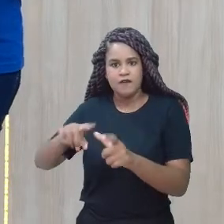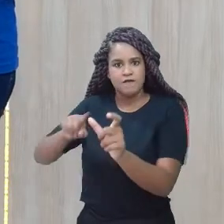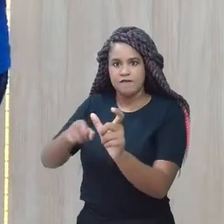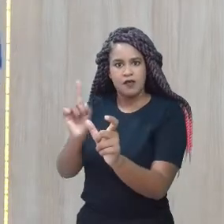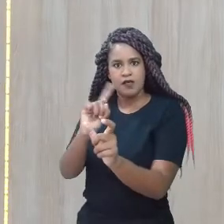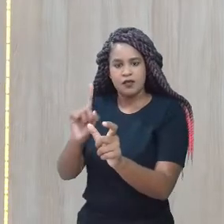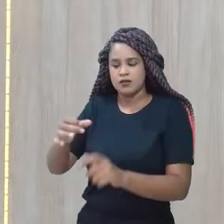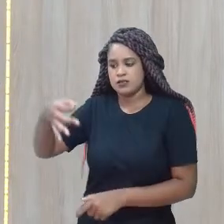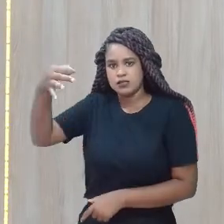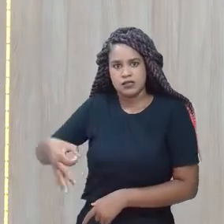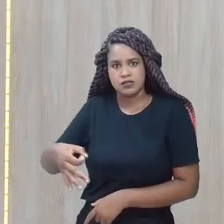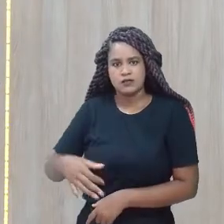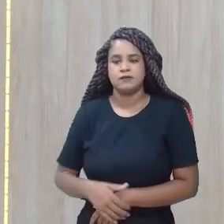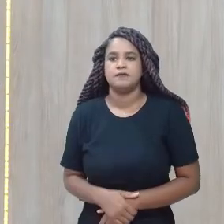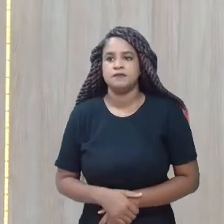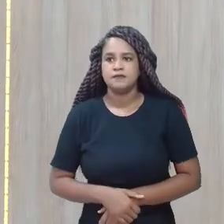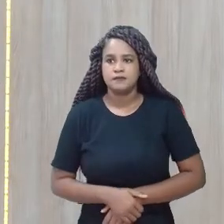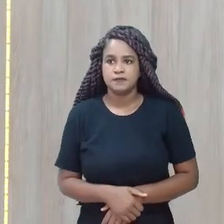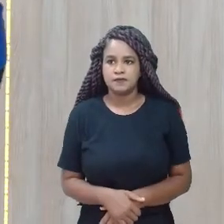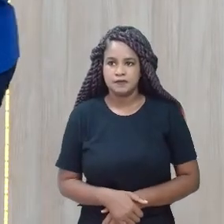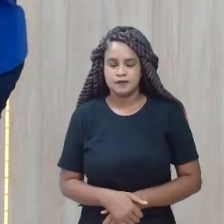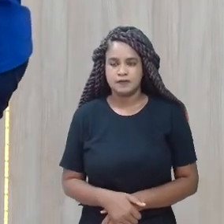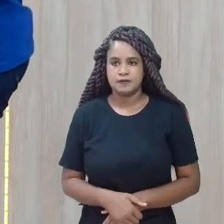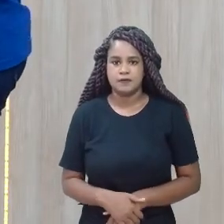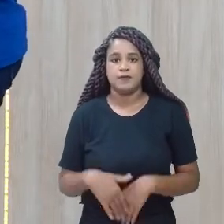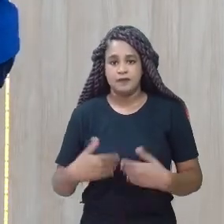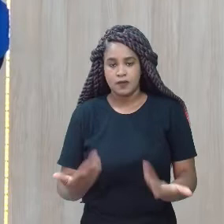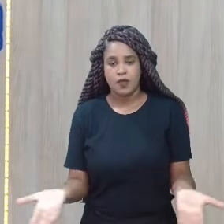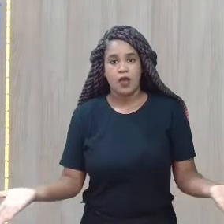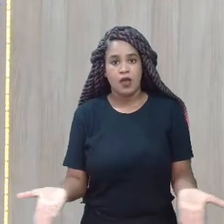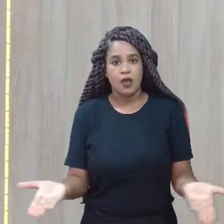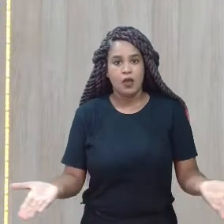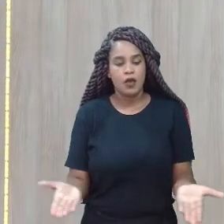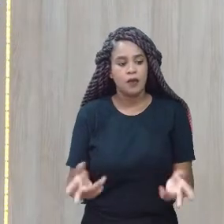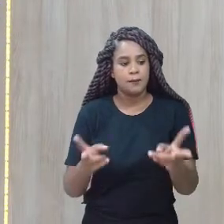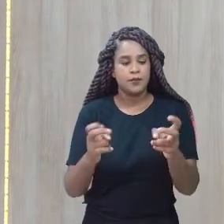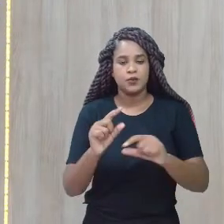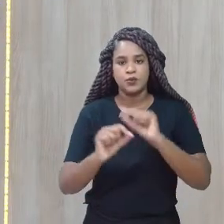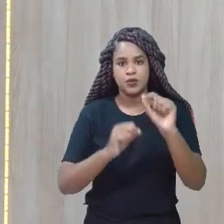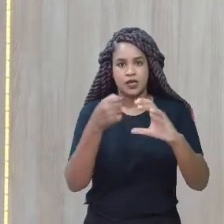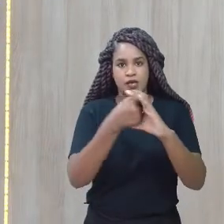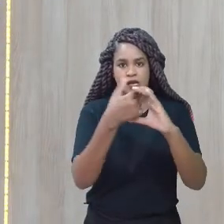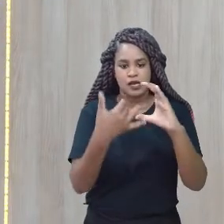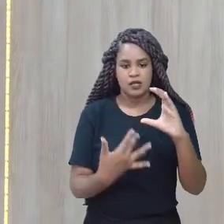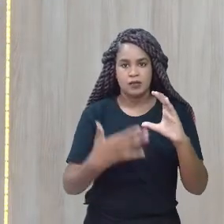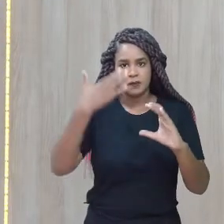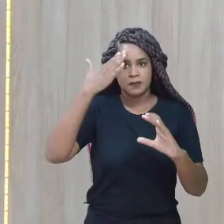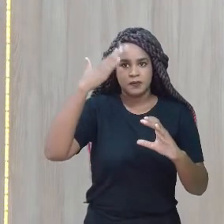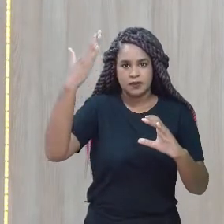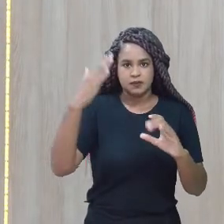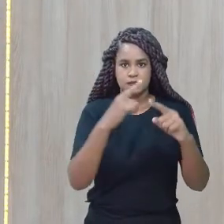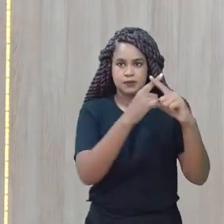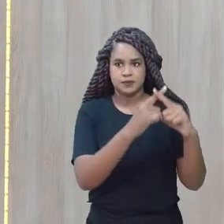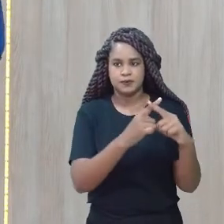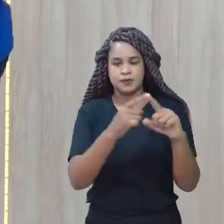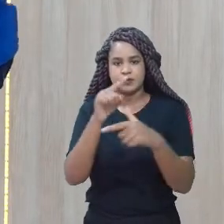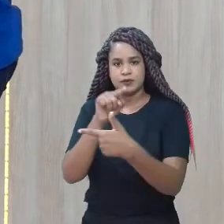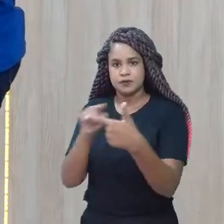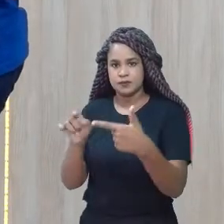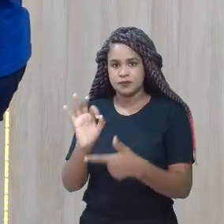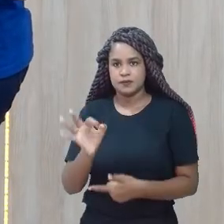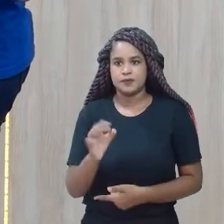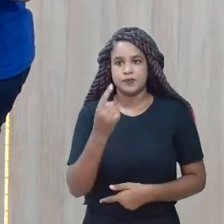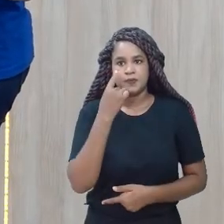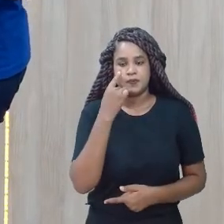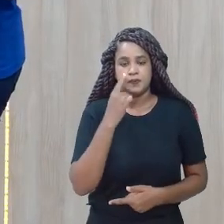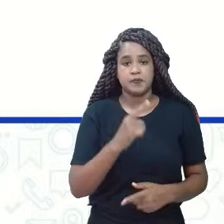entre múltiplos e divisores, tá certo? Então, aqui a gente vai fazer as principais características desse primeiro momento, tá?